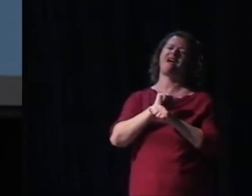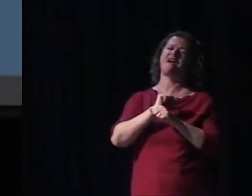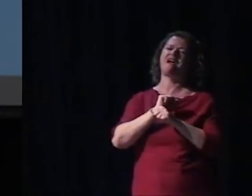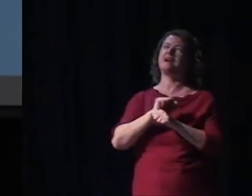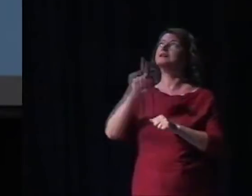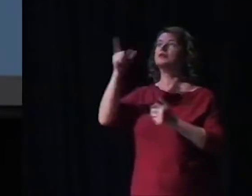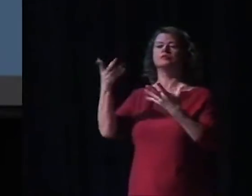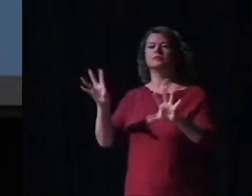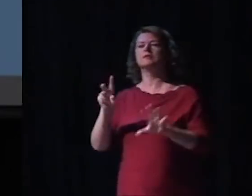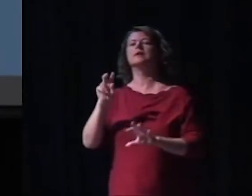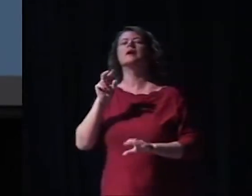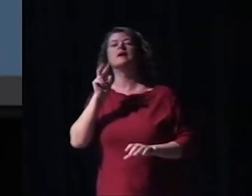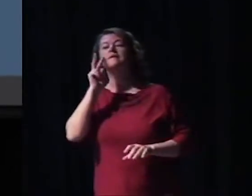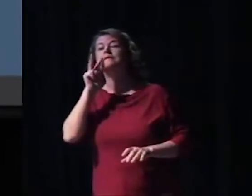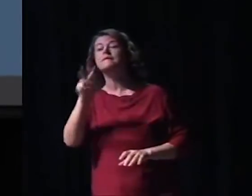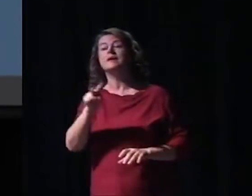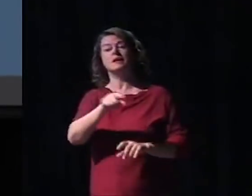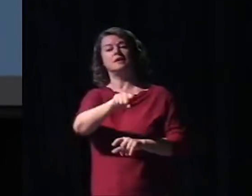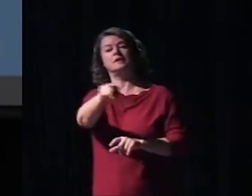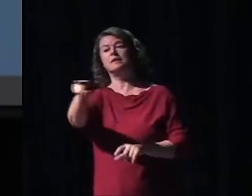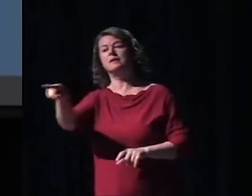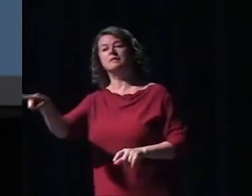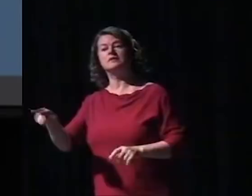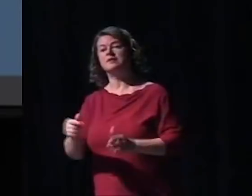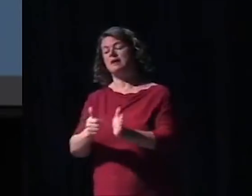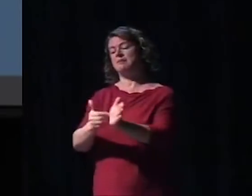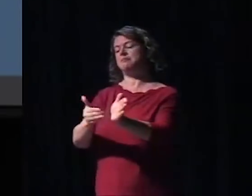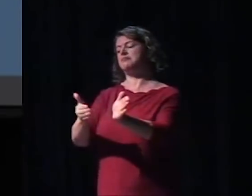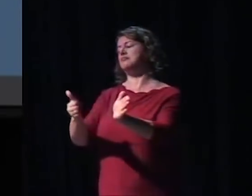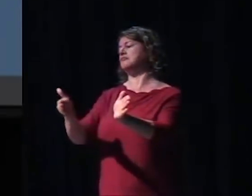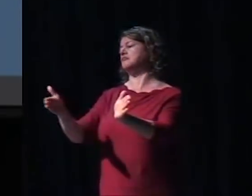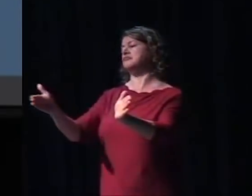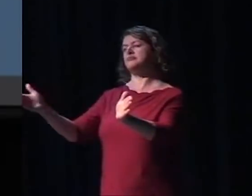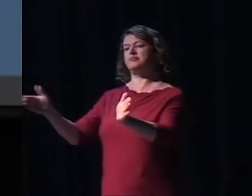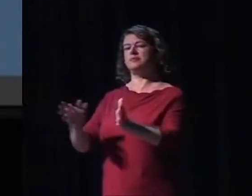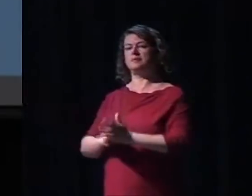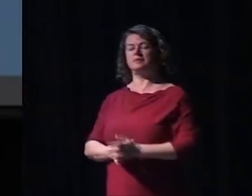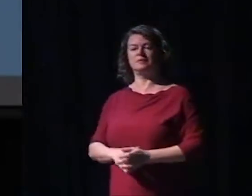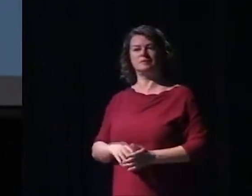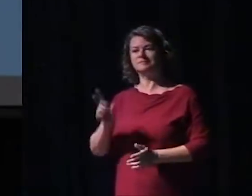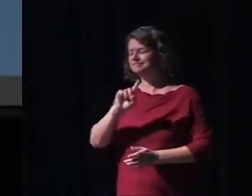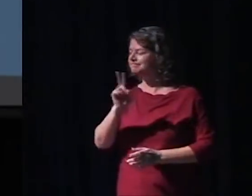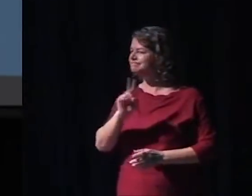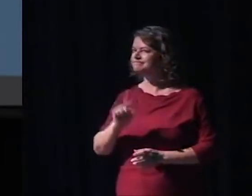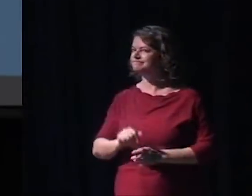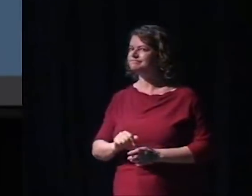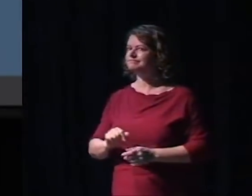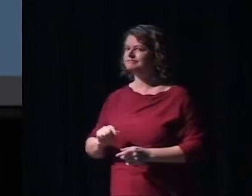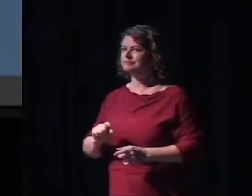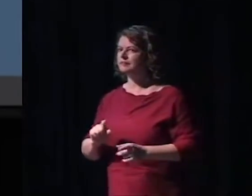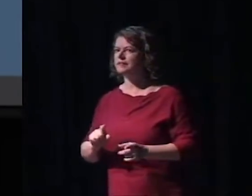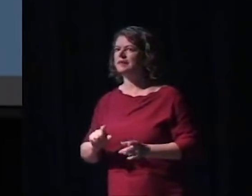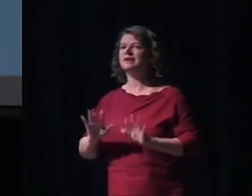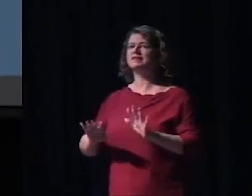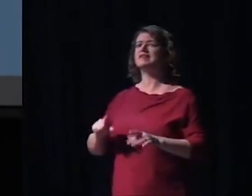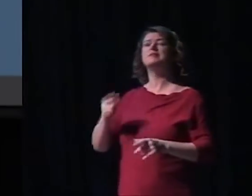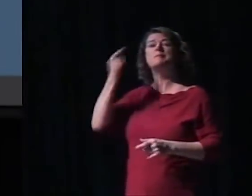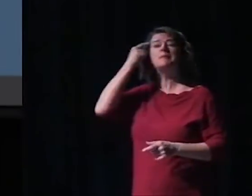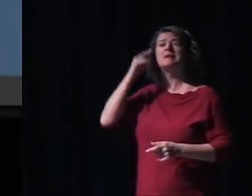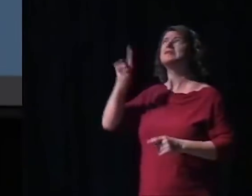buraco. Deus não te abandonou porque ele quis te abandonar. Gente, o que faz separação entre nós e Deus é